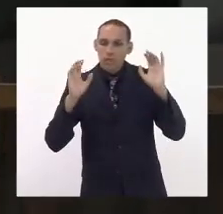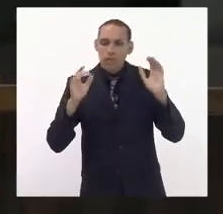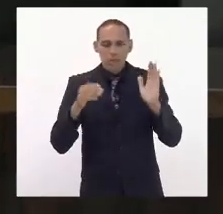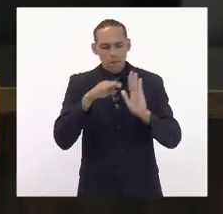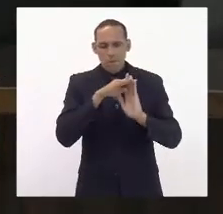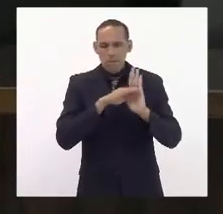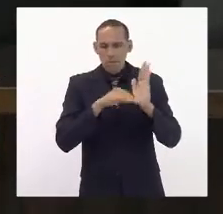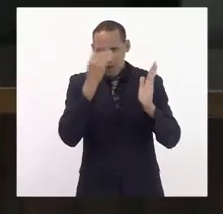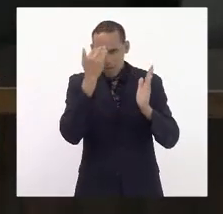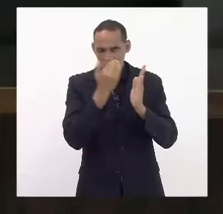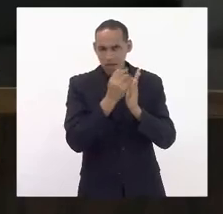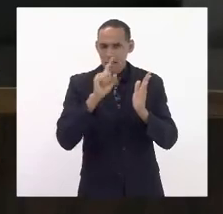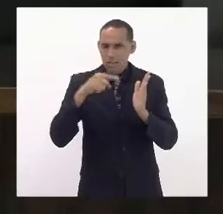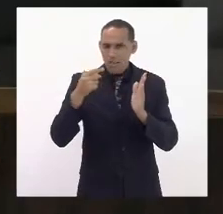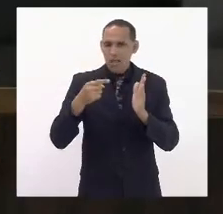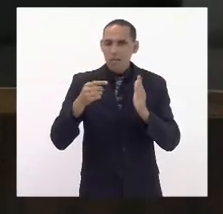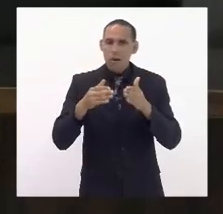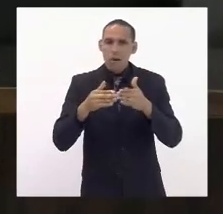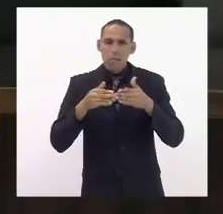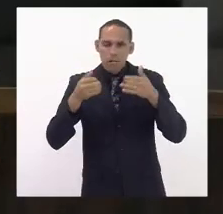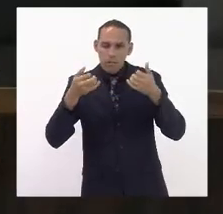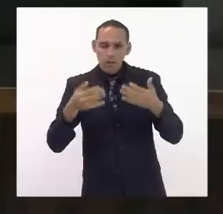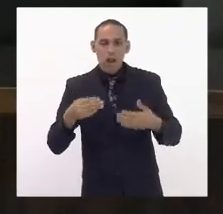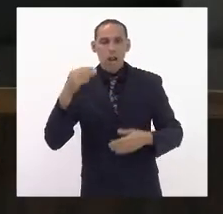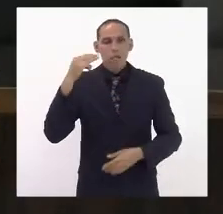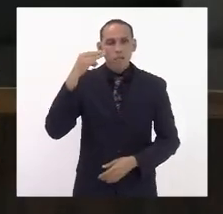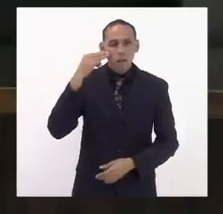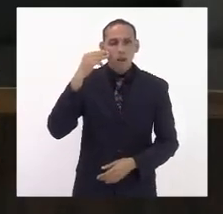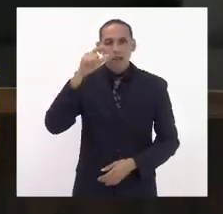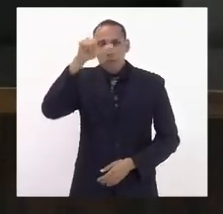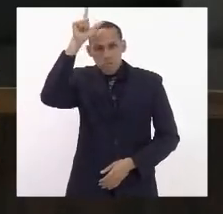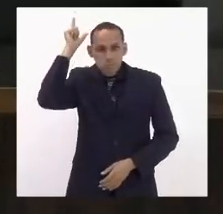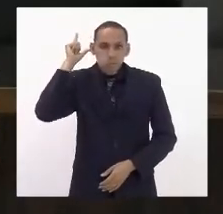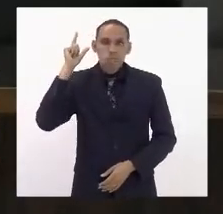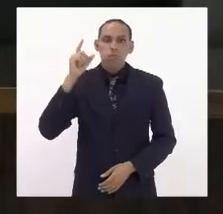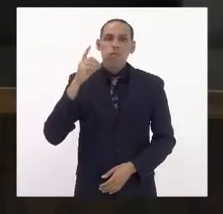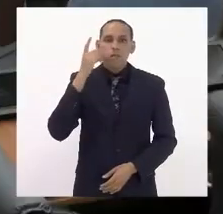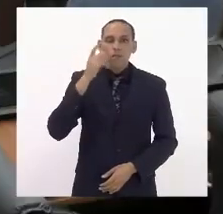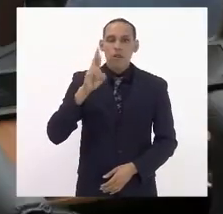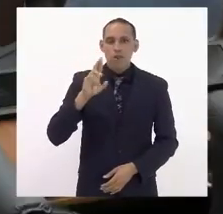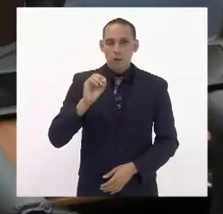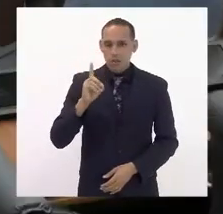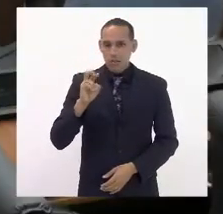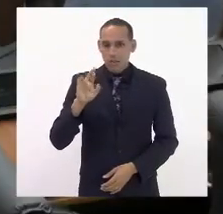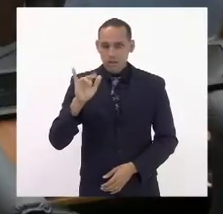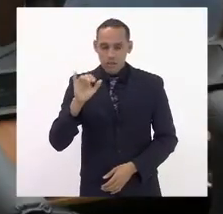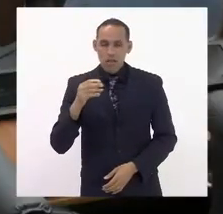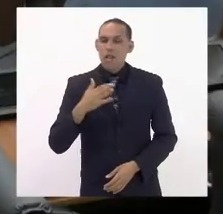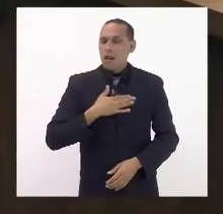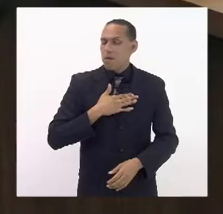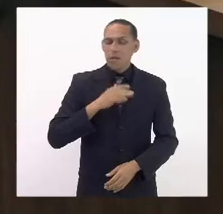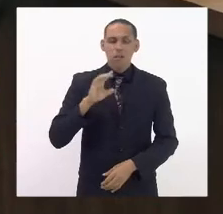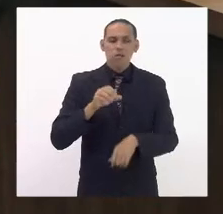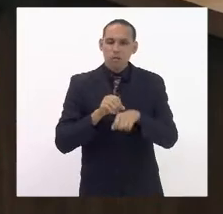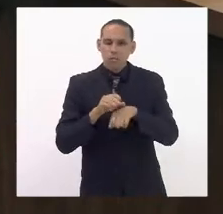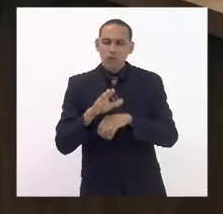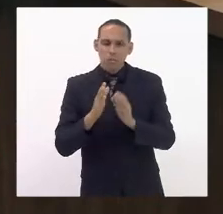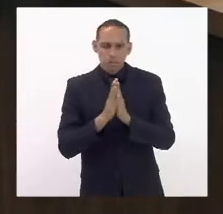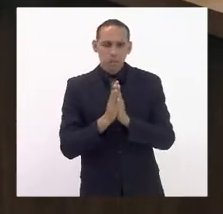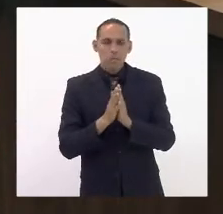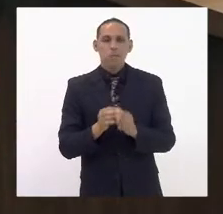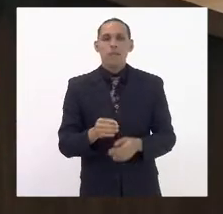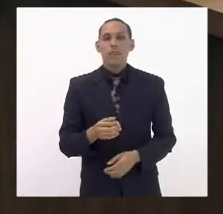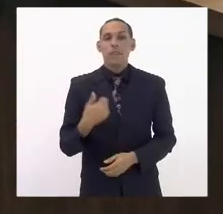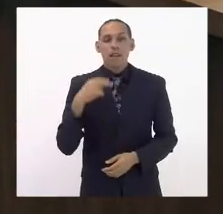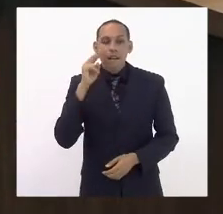vou conceder pela ordem para Mônica, Luiz Paulo e deputado Rodrigo. A minha é uma mera sugestão, Vossa Excelência. Por favor. Eu tenho